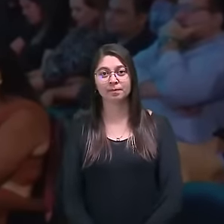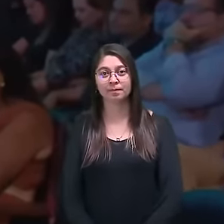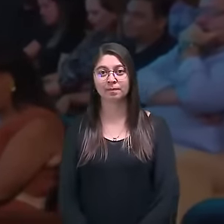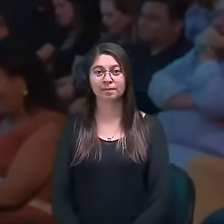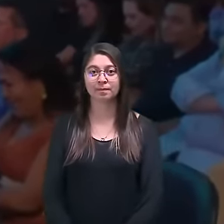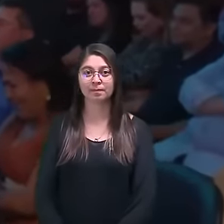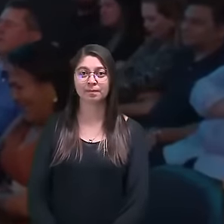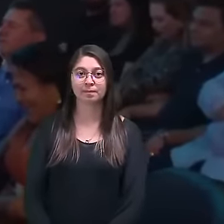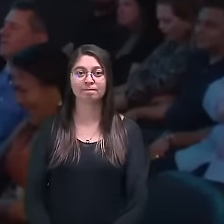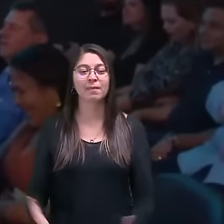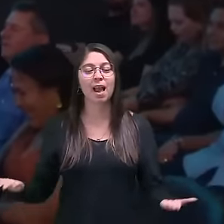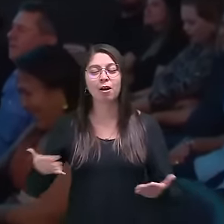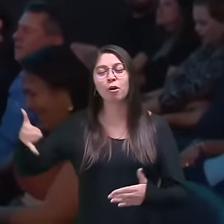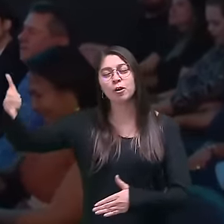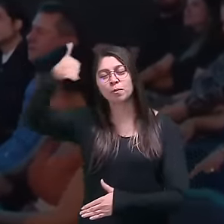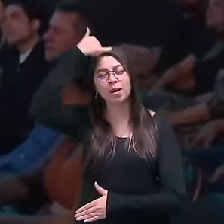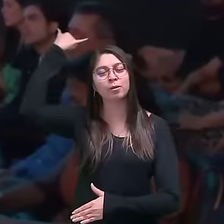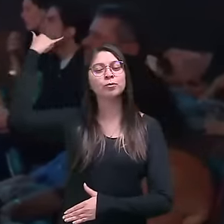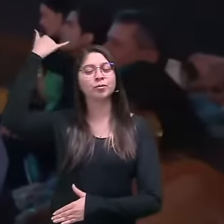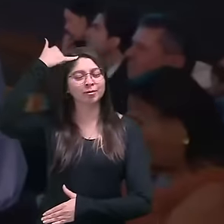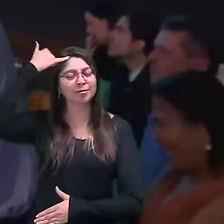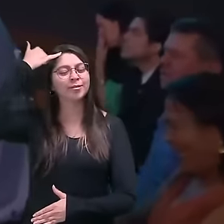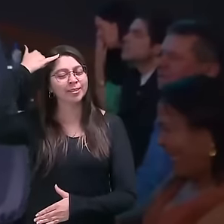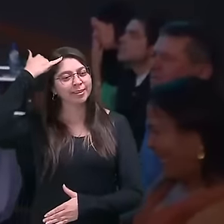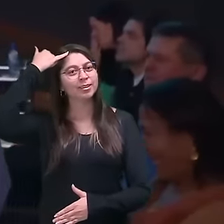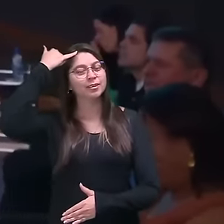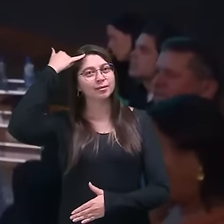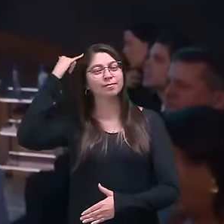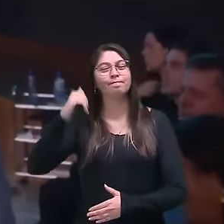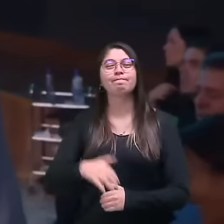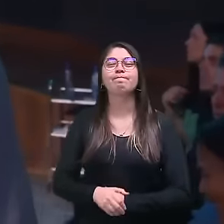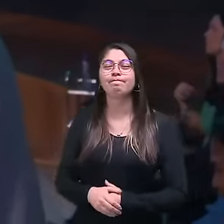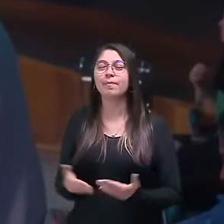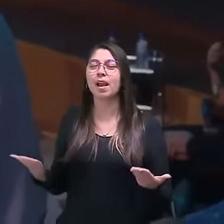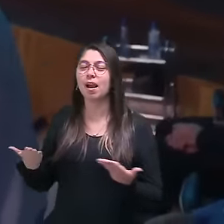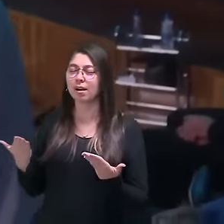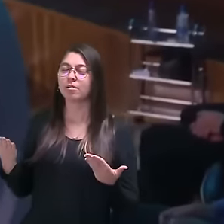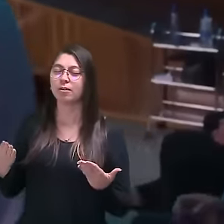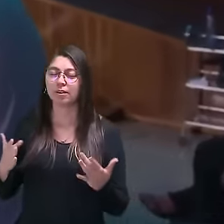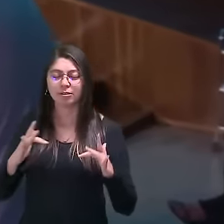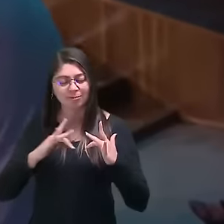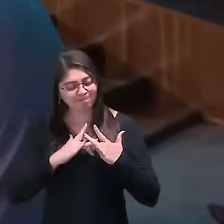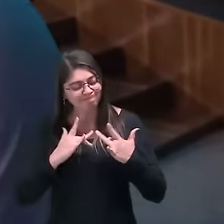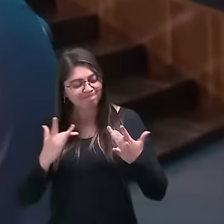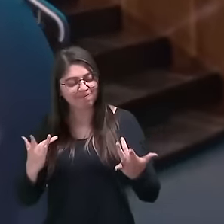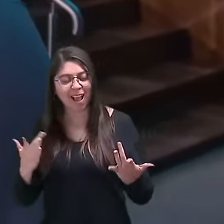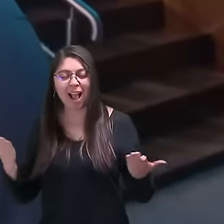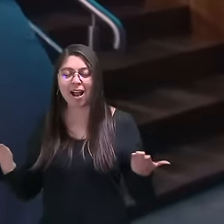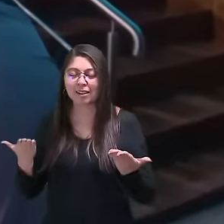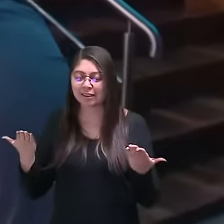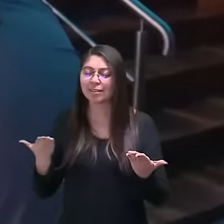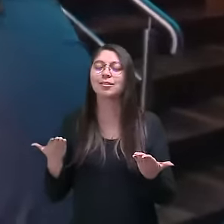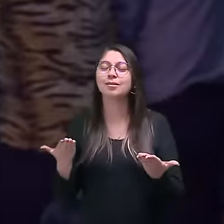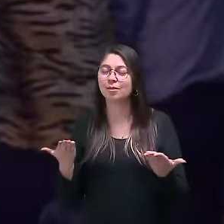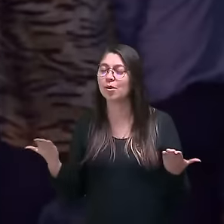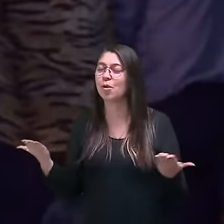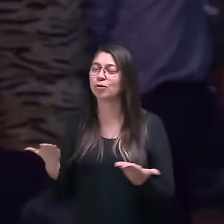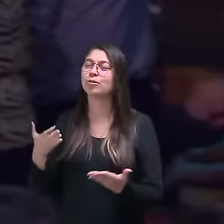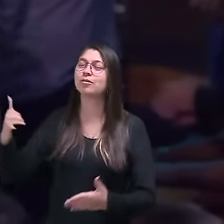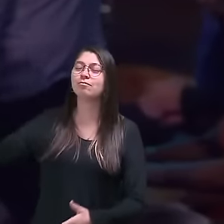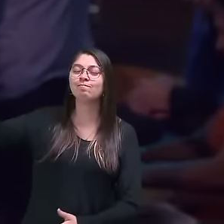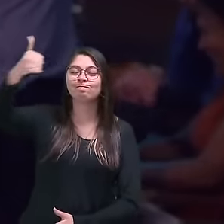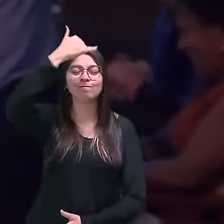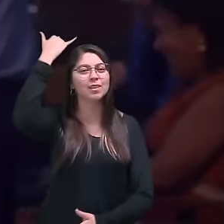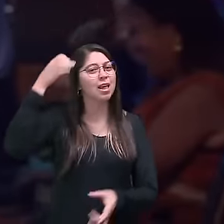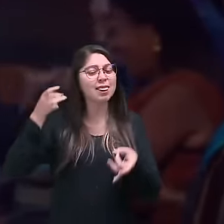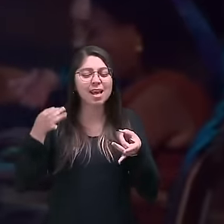Hay una unción de quebrantamiento desciendo en la iglesia. De una unción de quebrantamiento desciendo en la iglesia. No